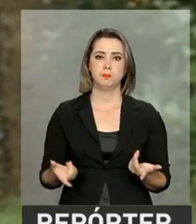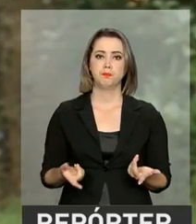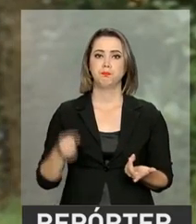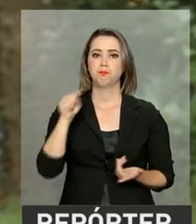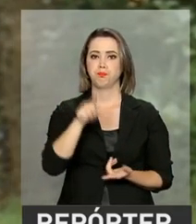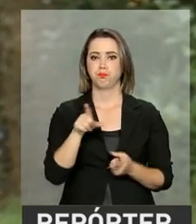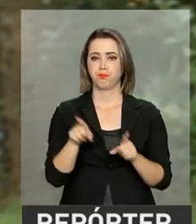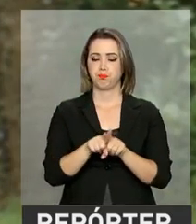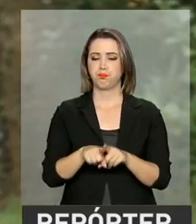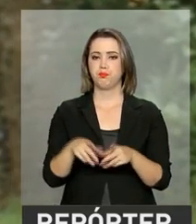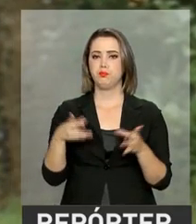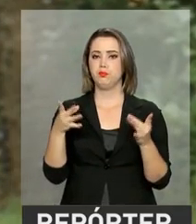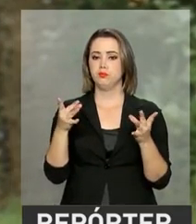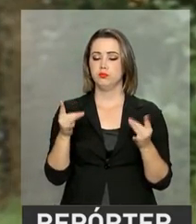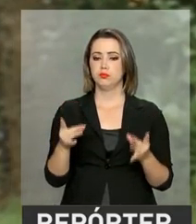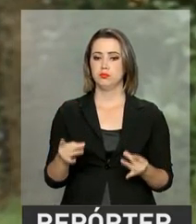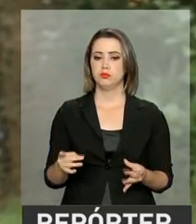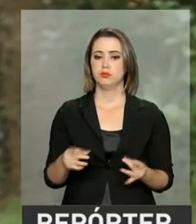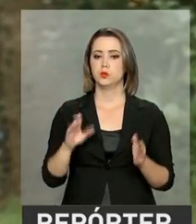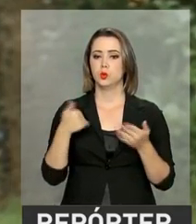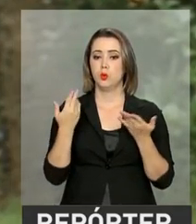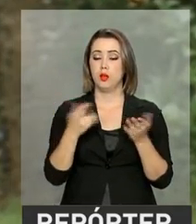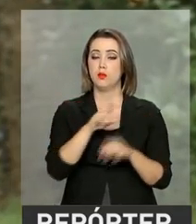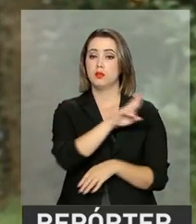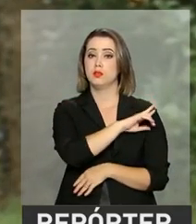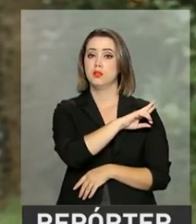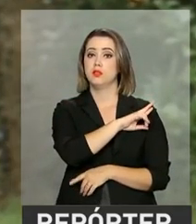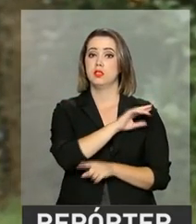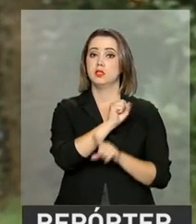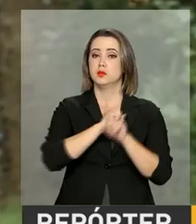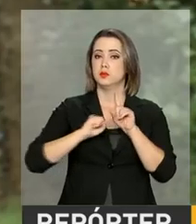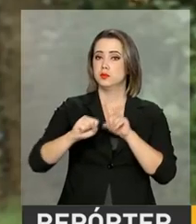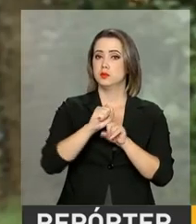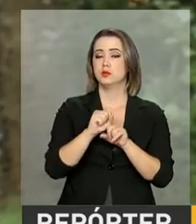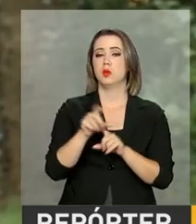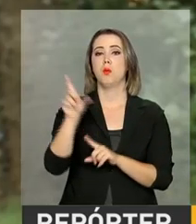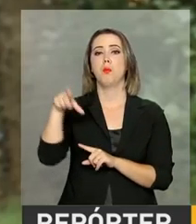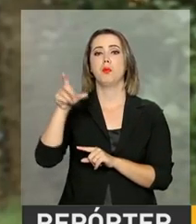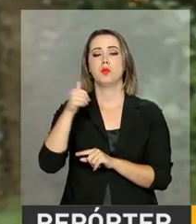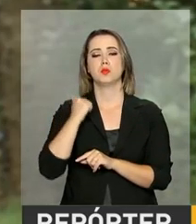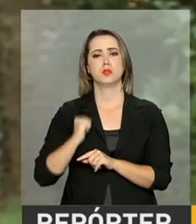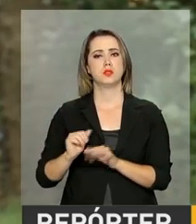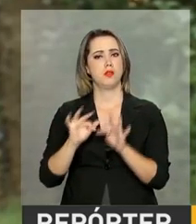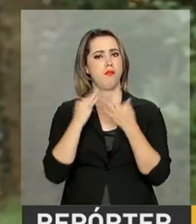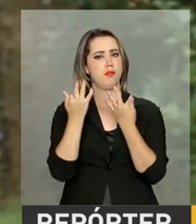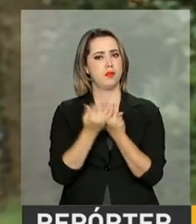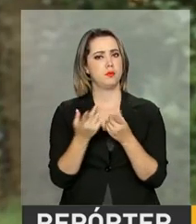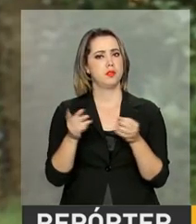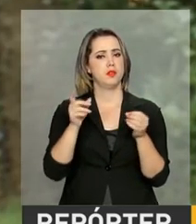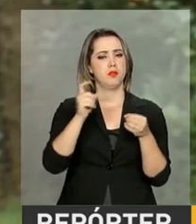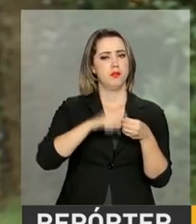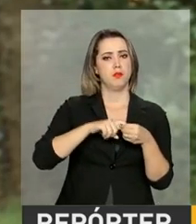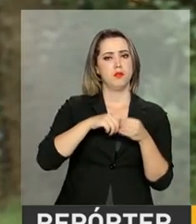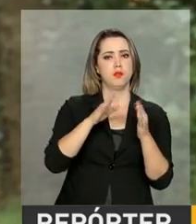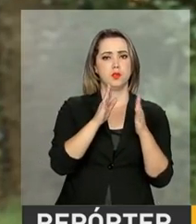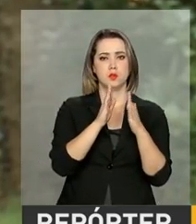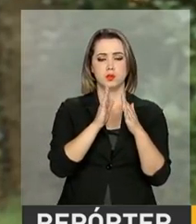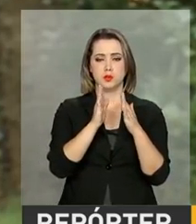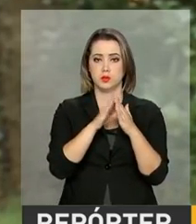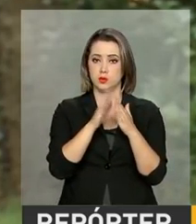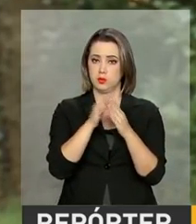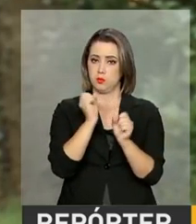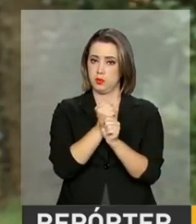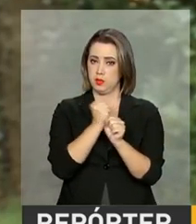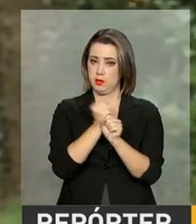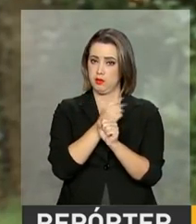destacou medidas de responsabilidade social, como a valorização do Bolsa Família, a retomada do Minha Casa Minha Vida e o incentivo